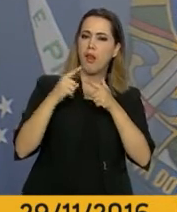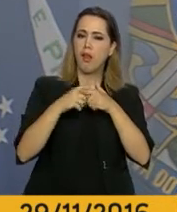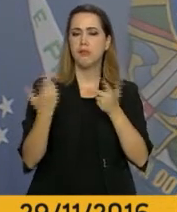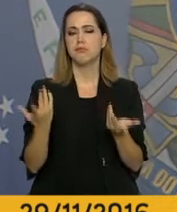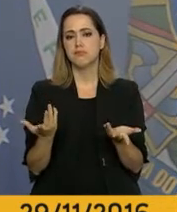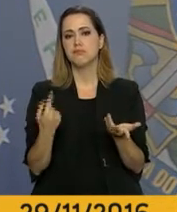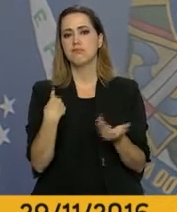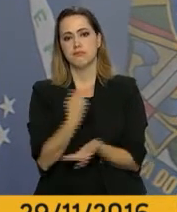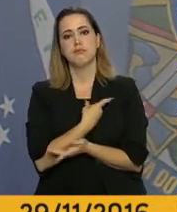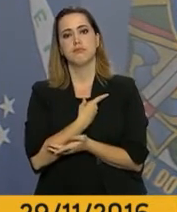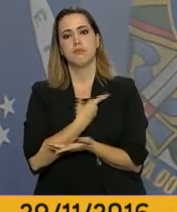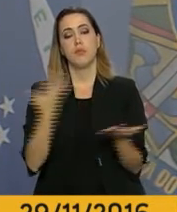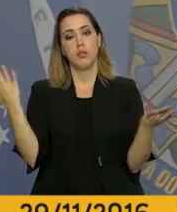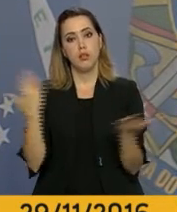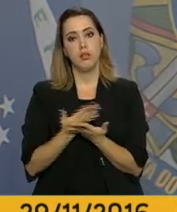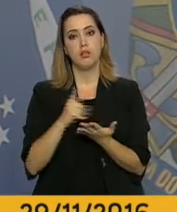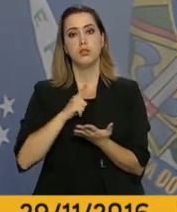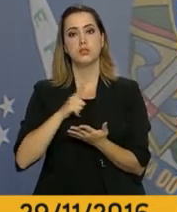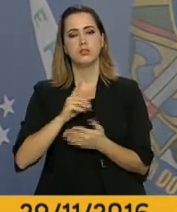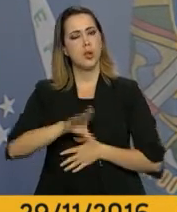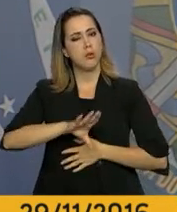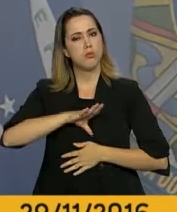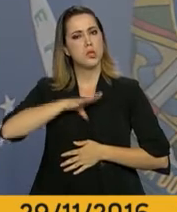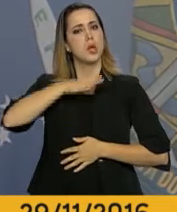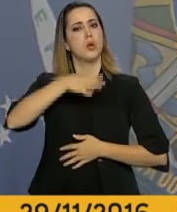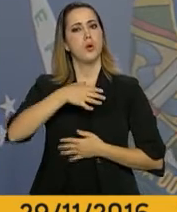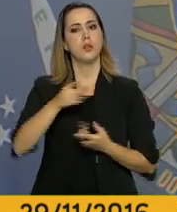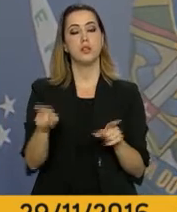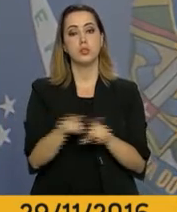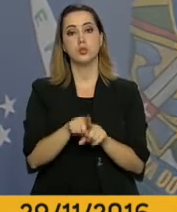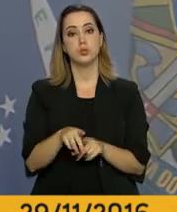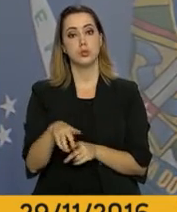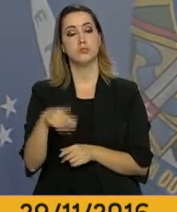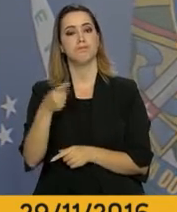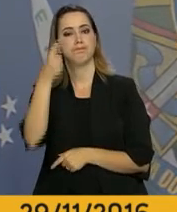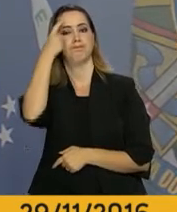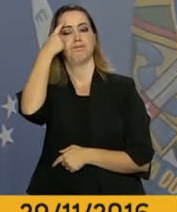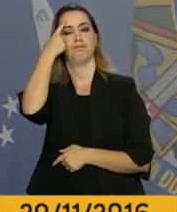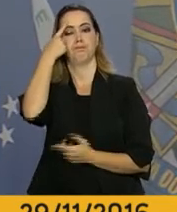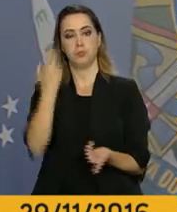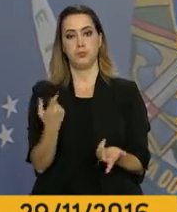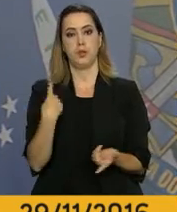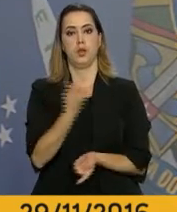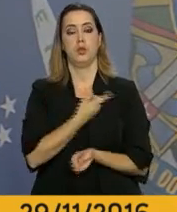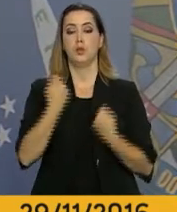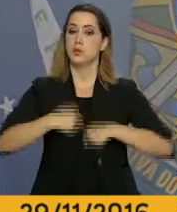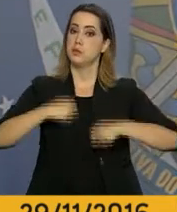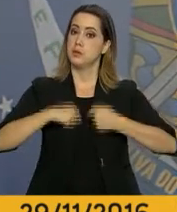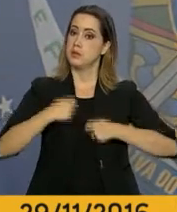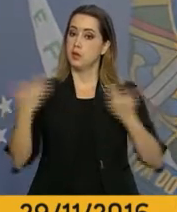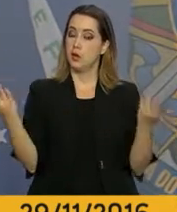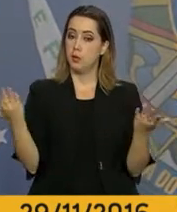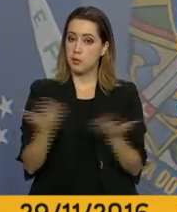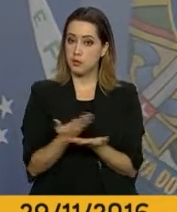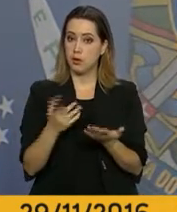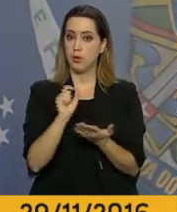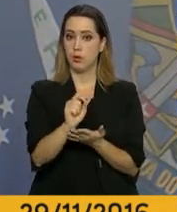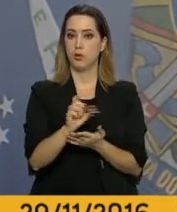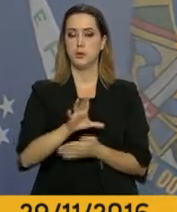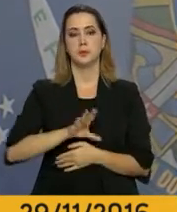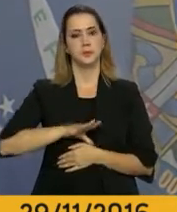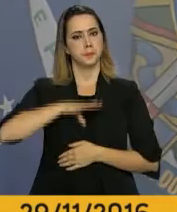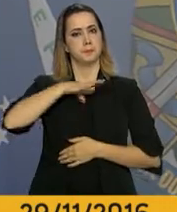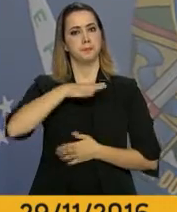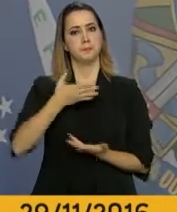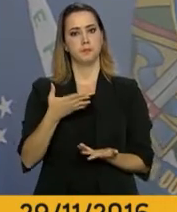é predominante ou a coragem eo bom senso e o que mais nós temos que fazer agora é ter coragem